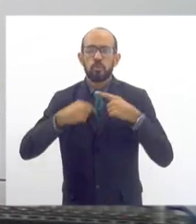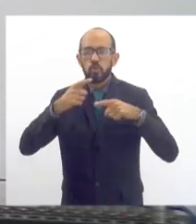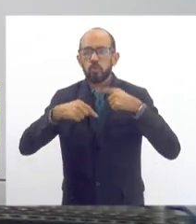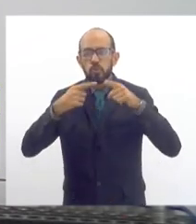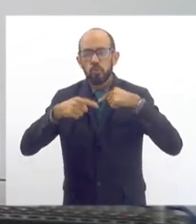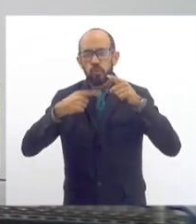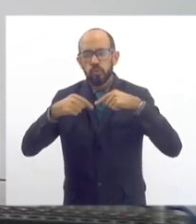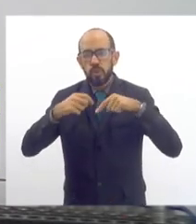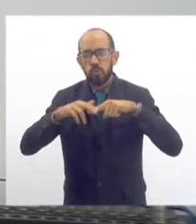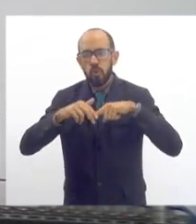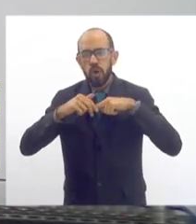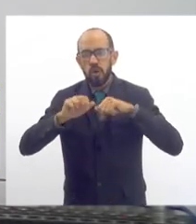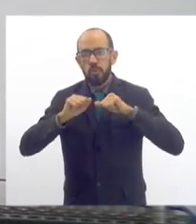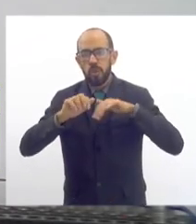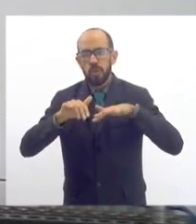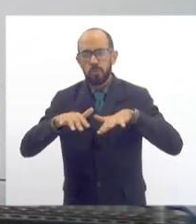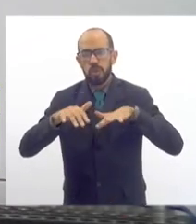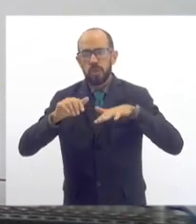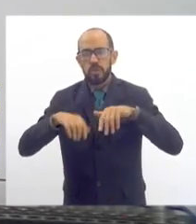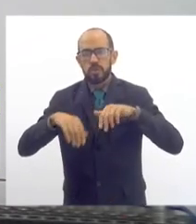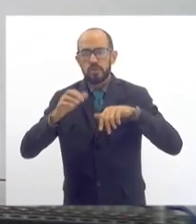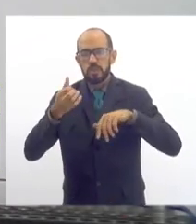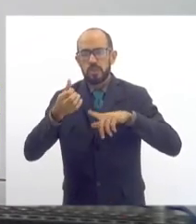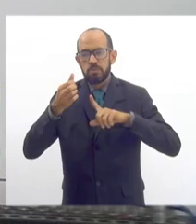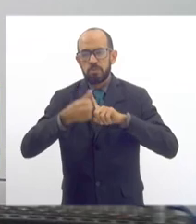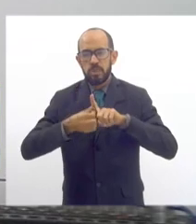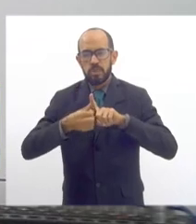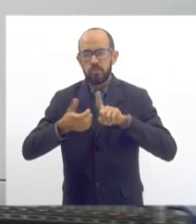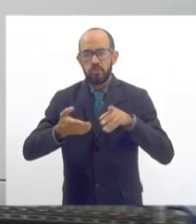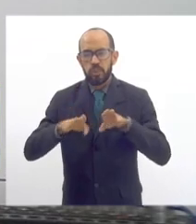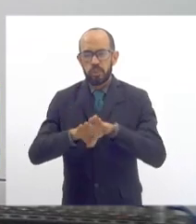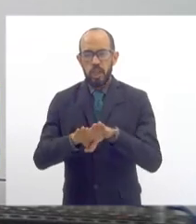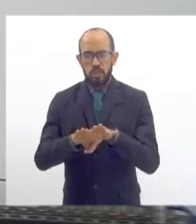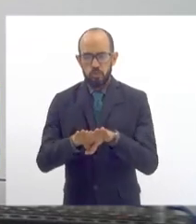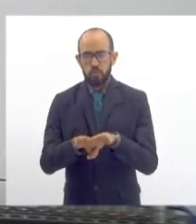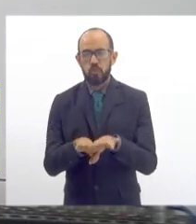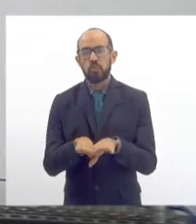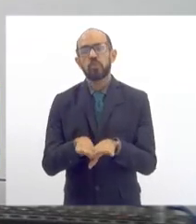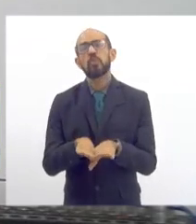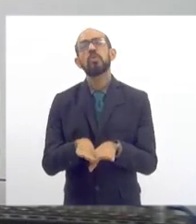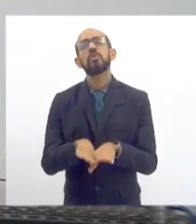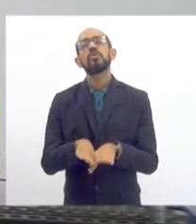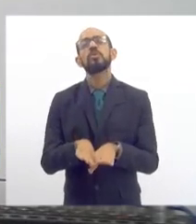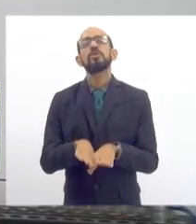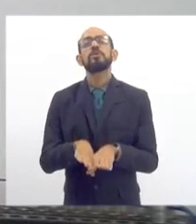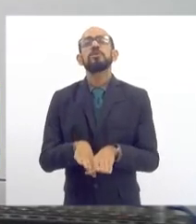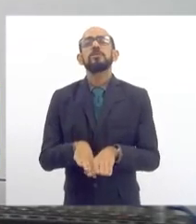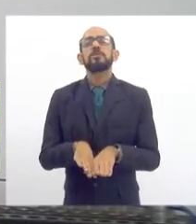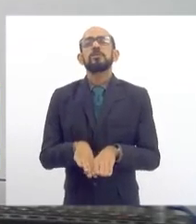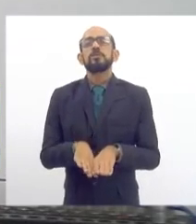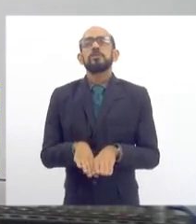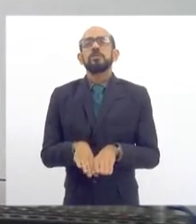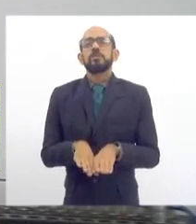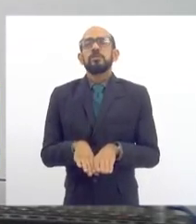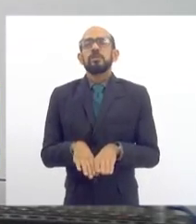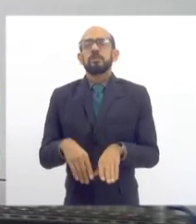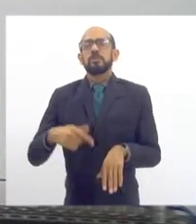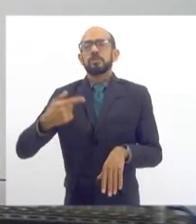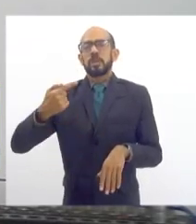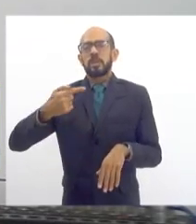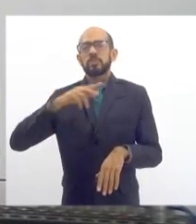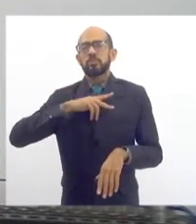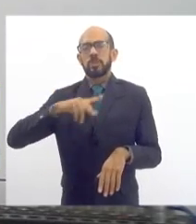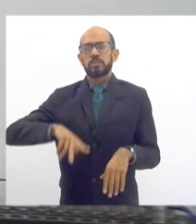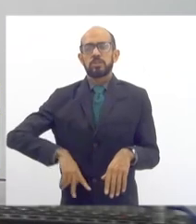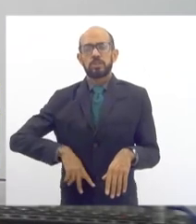pandemia, 6 meses o Detran fechado, né? E com